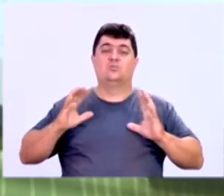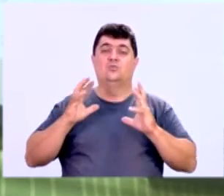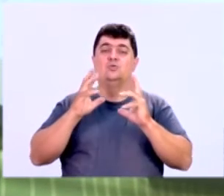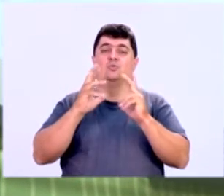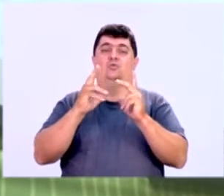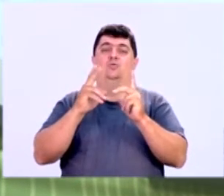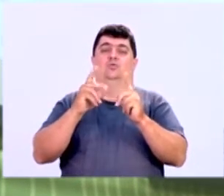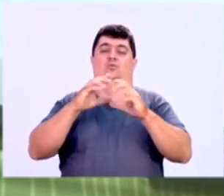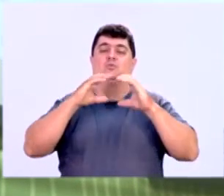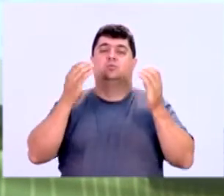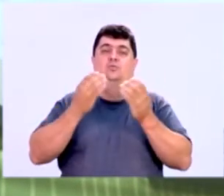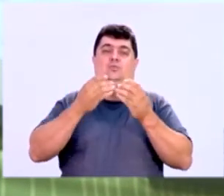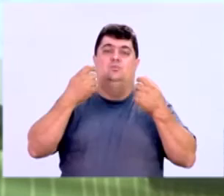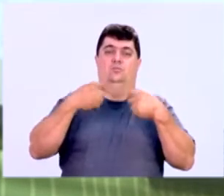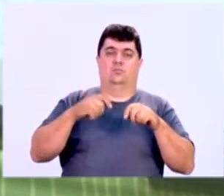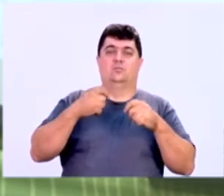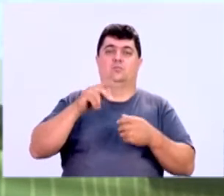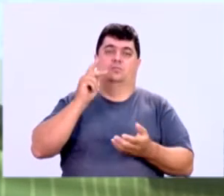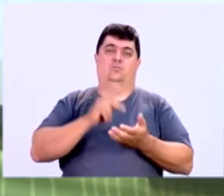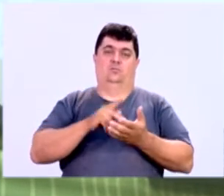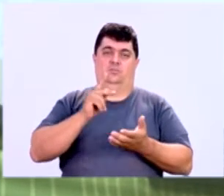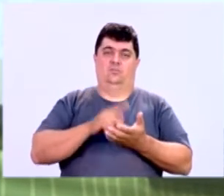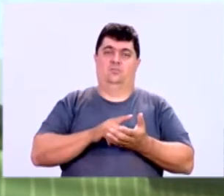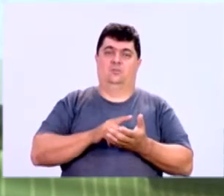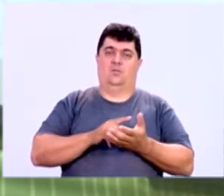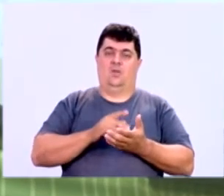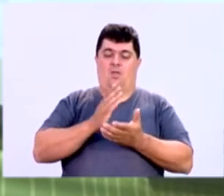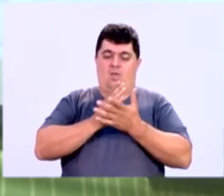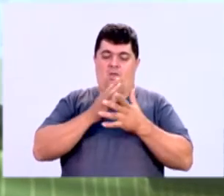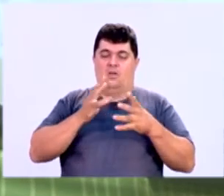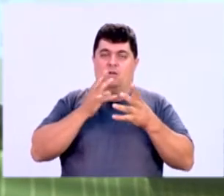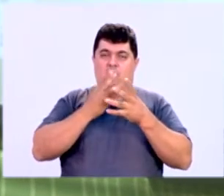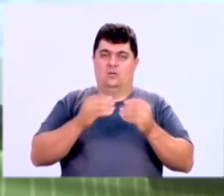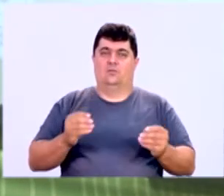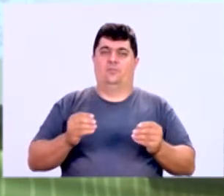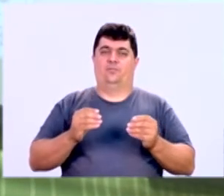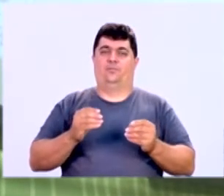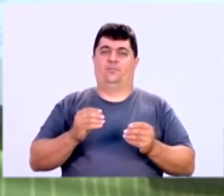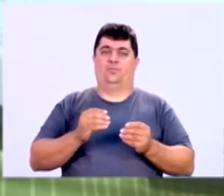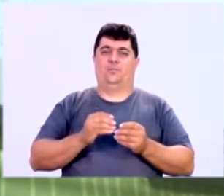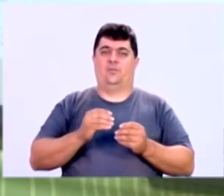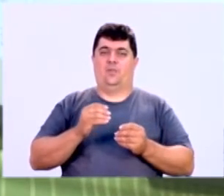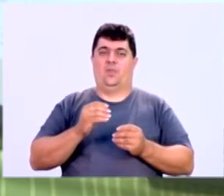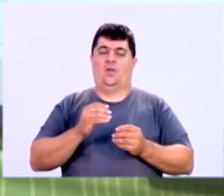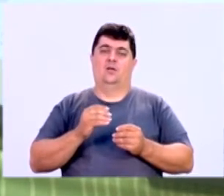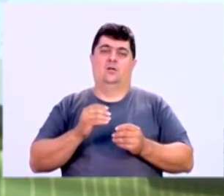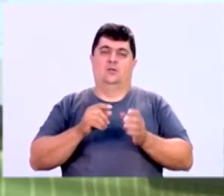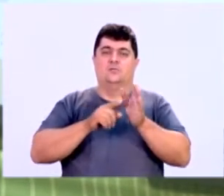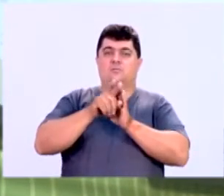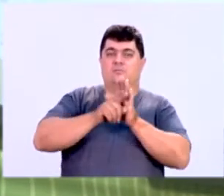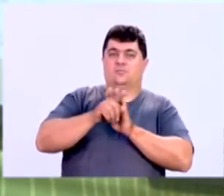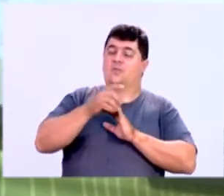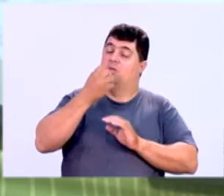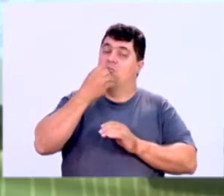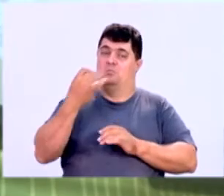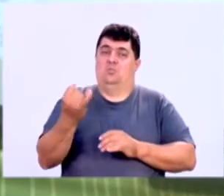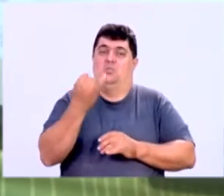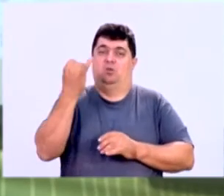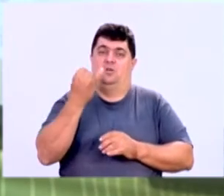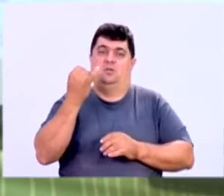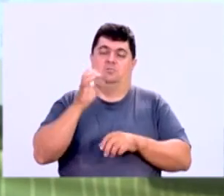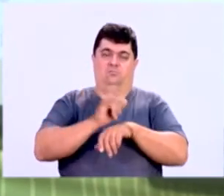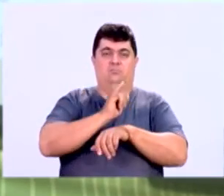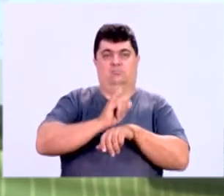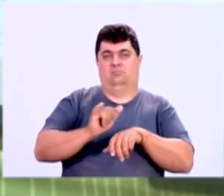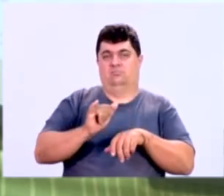que ele precisa realmente resolver aquela situação. Então a pesquisa hoje é muito bem vista, né, como uma